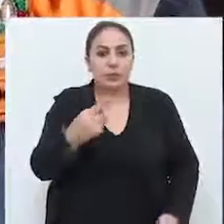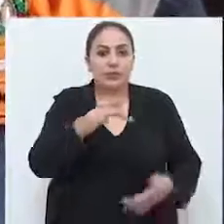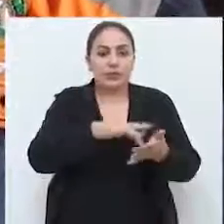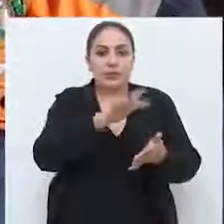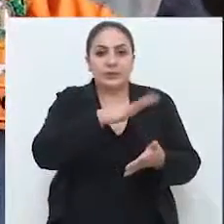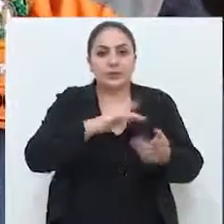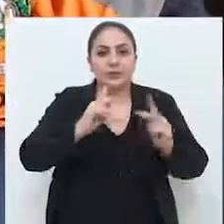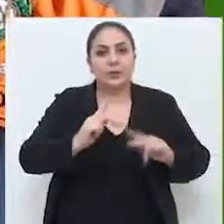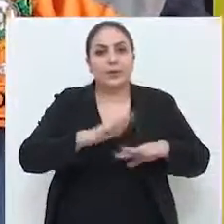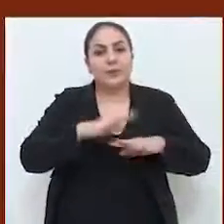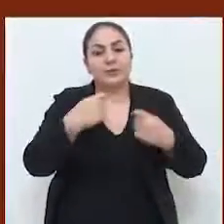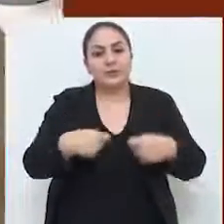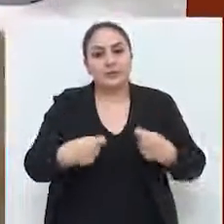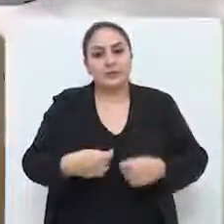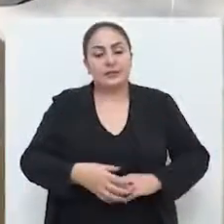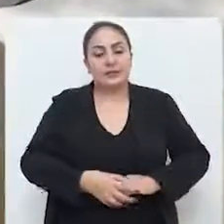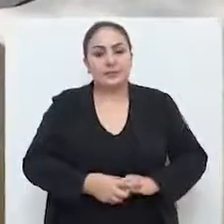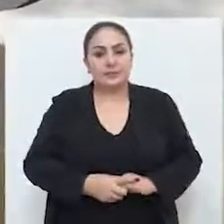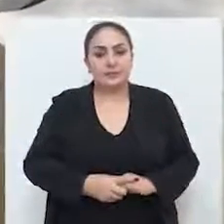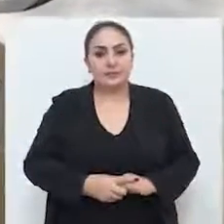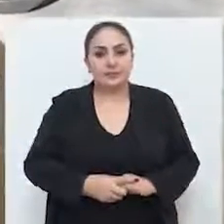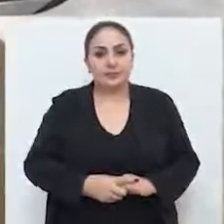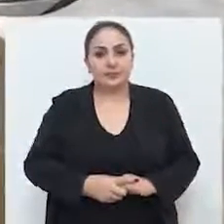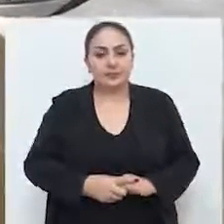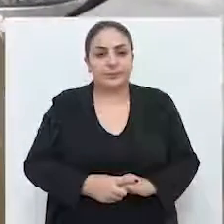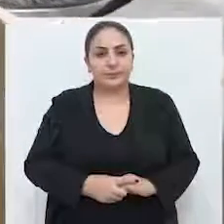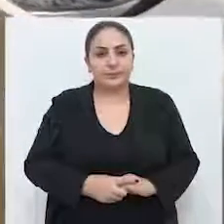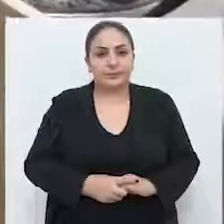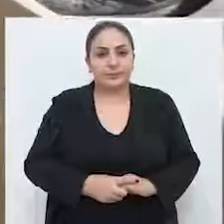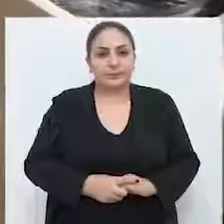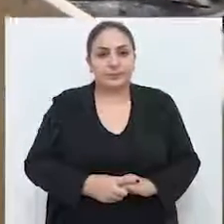situação das pessoas que mais necessitam.